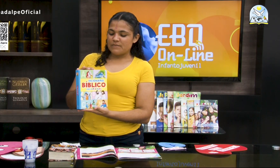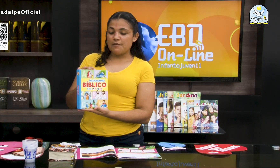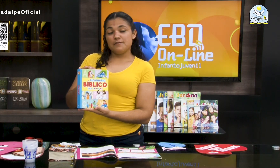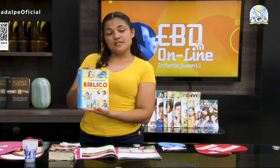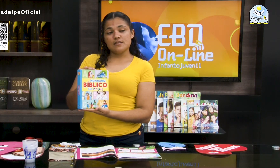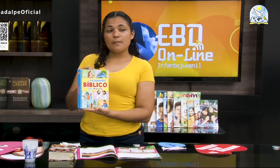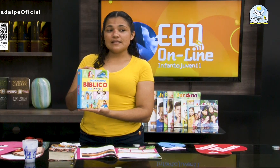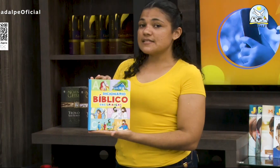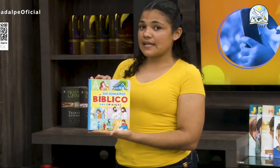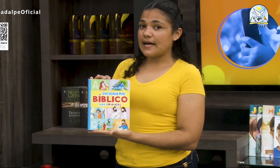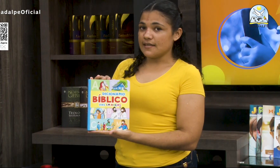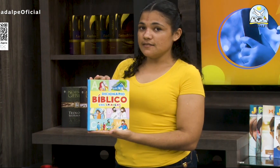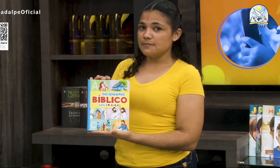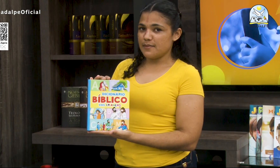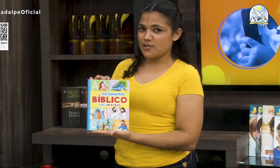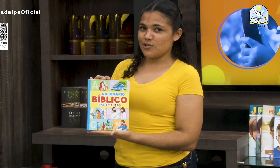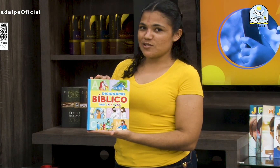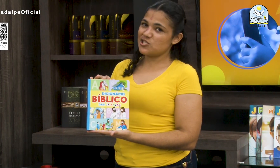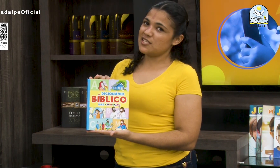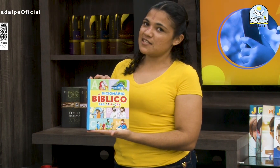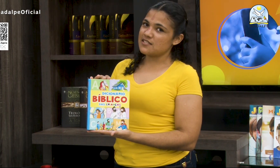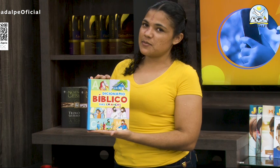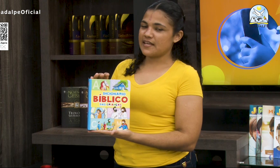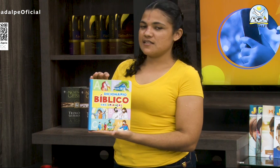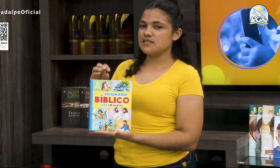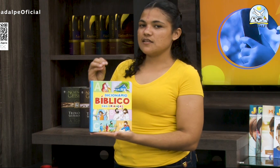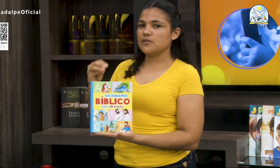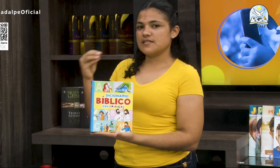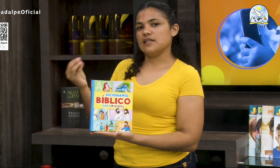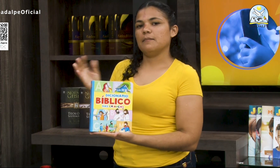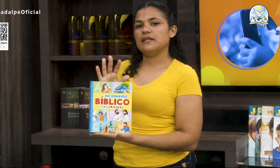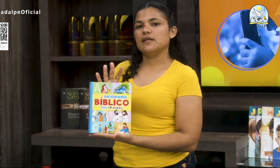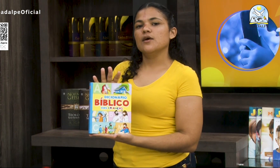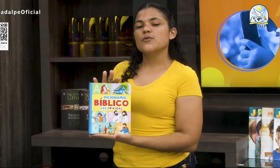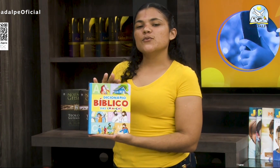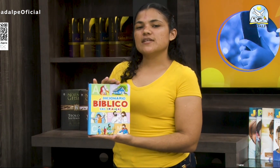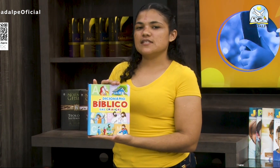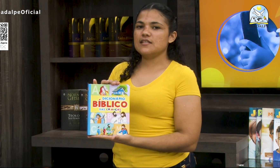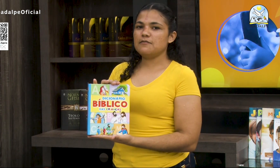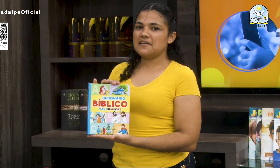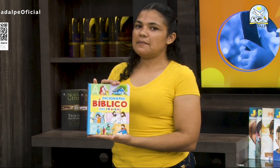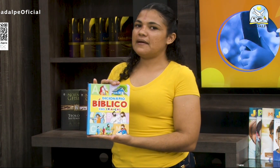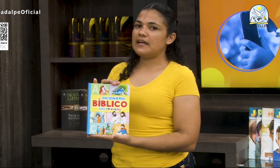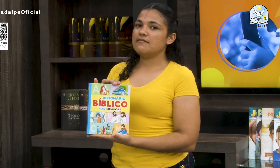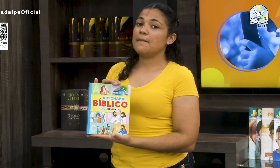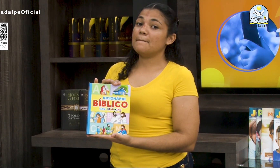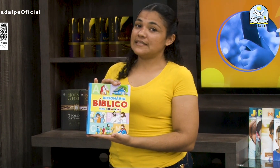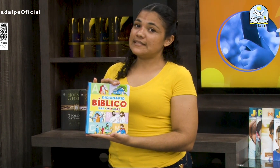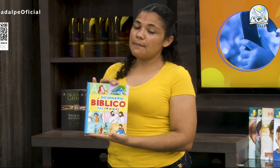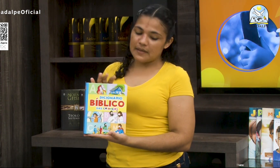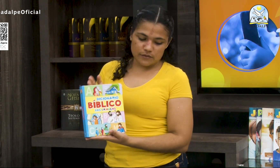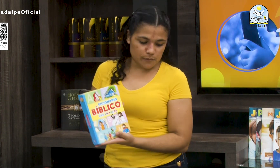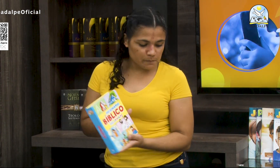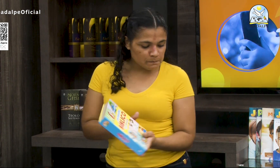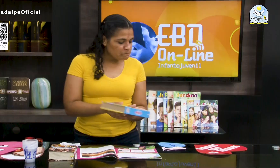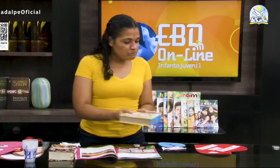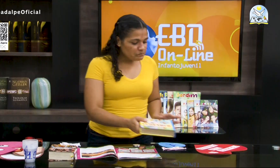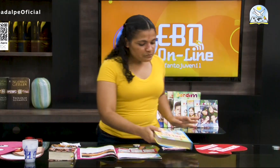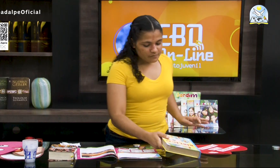uma definição mais clara para as nossas crianças, para que elas entendam exatamente o que significa a palavra